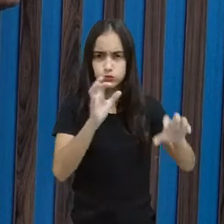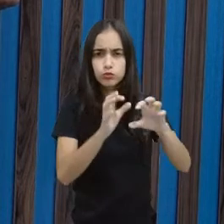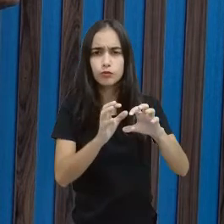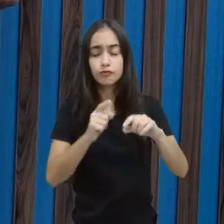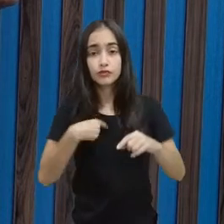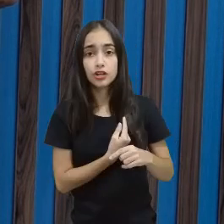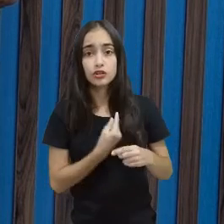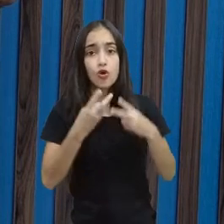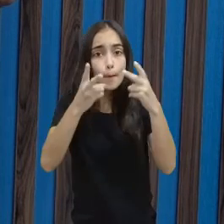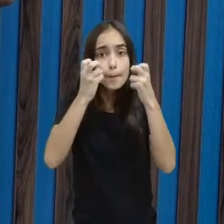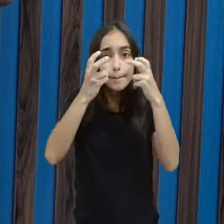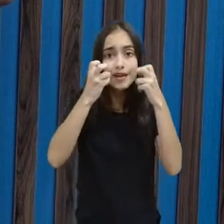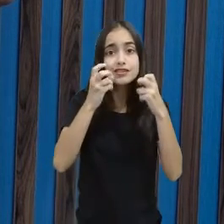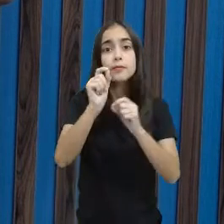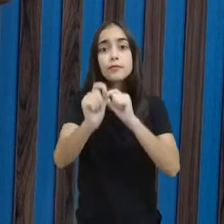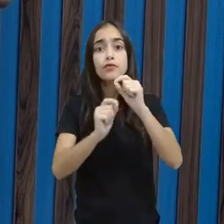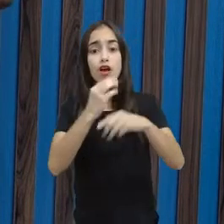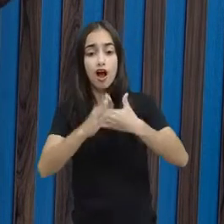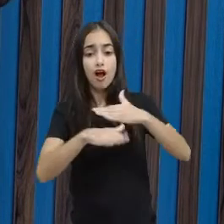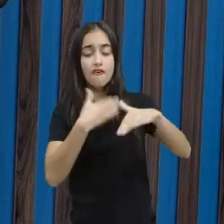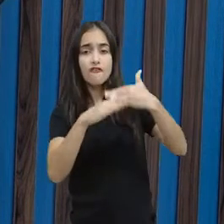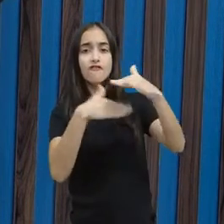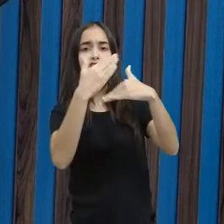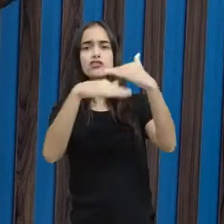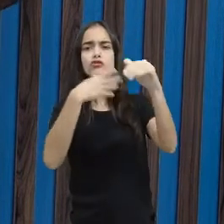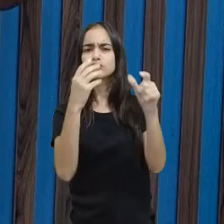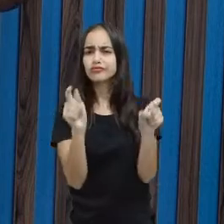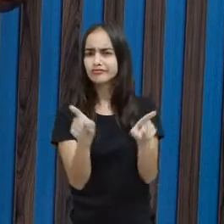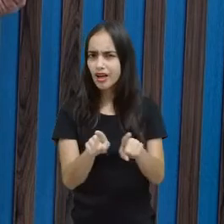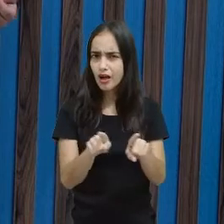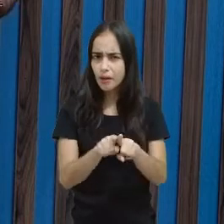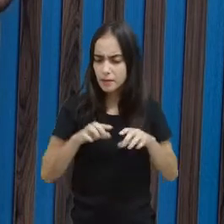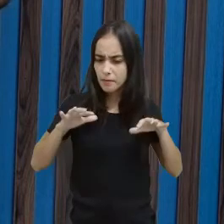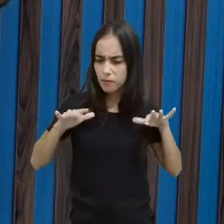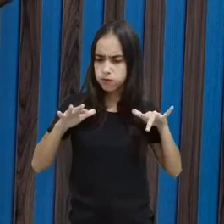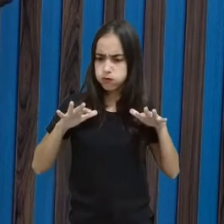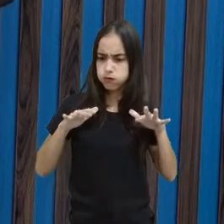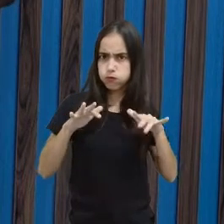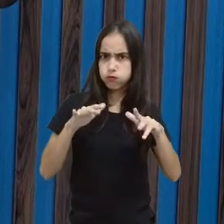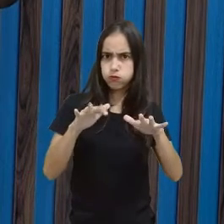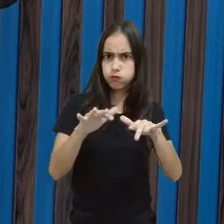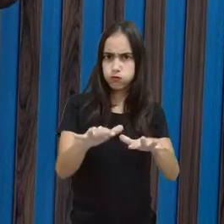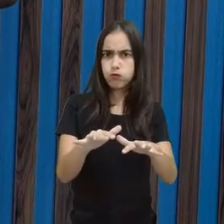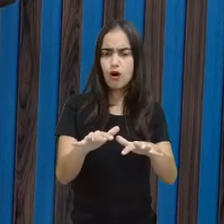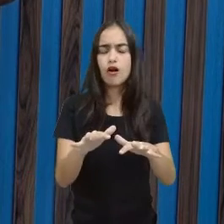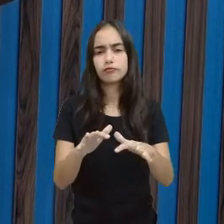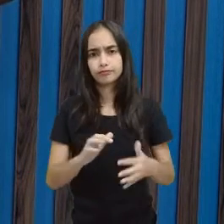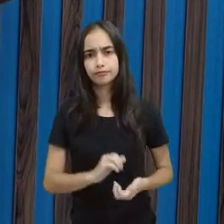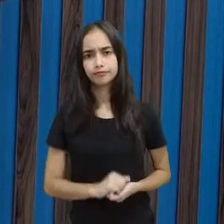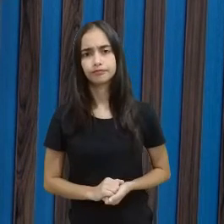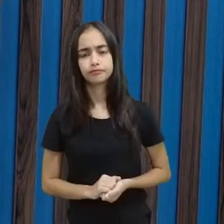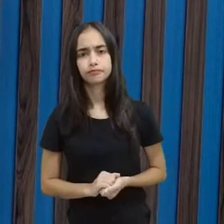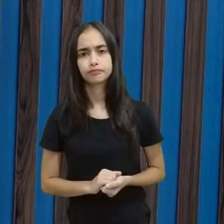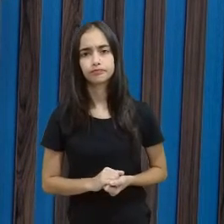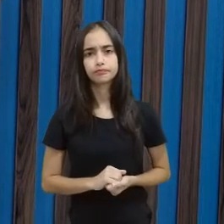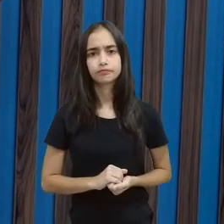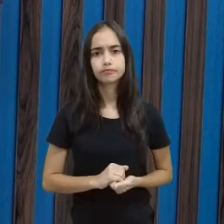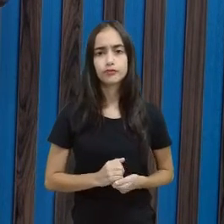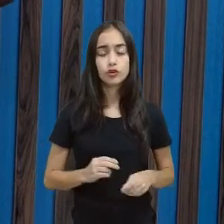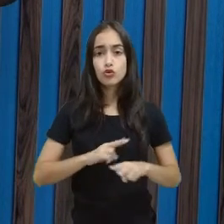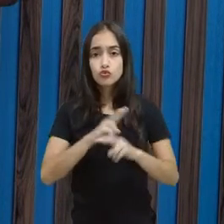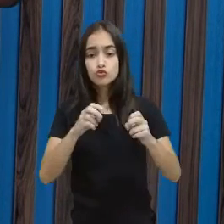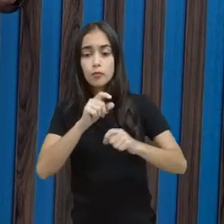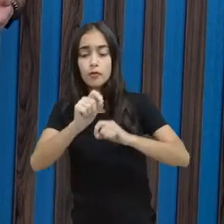ver aí o avanço, né, das tropas, né, inicialmente, né, das tropas das nações do eixo, né,